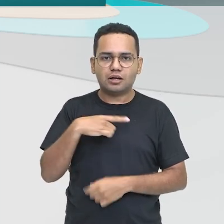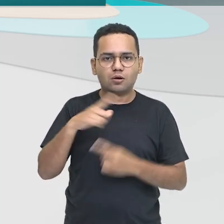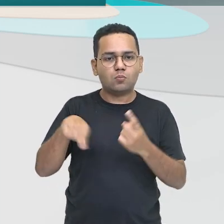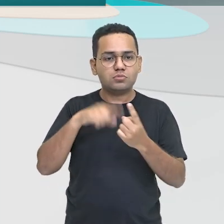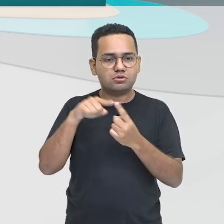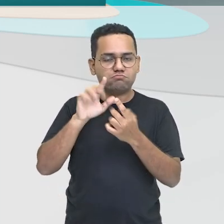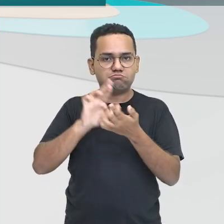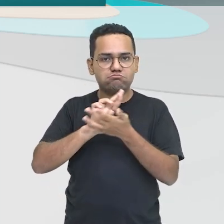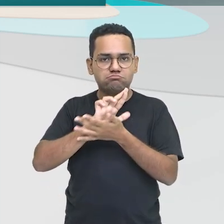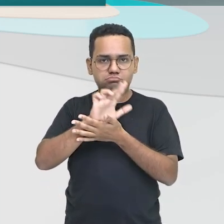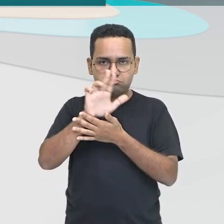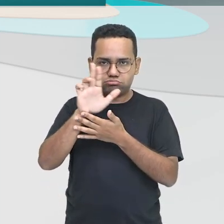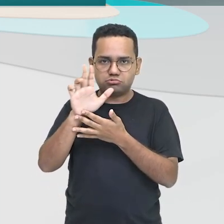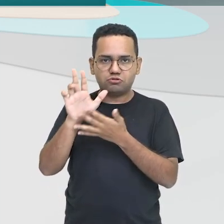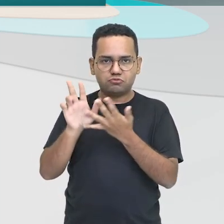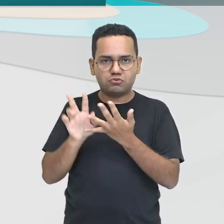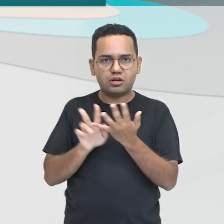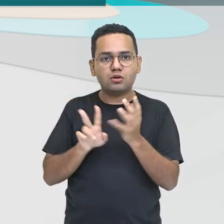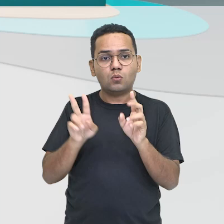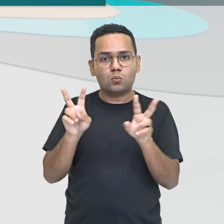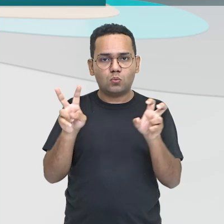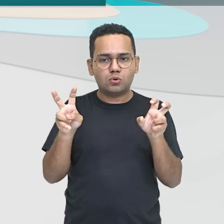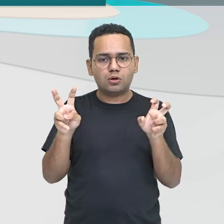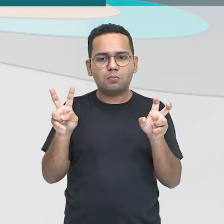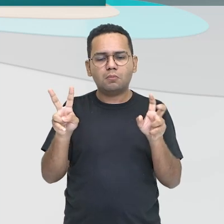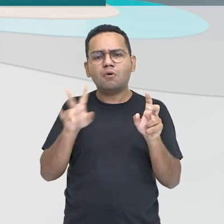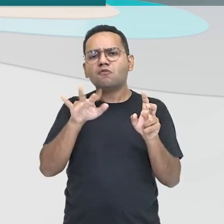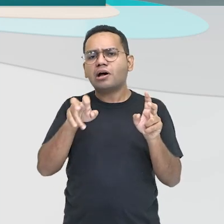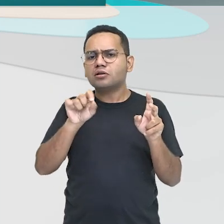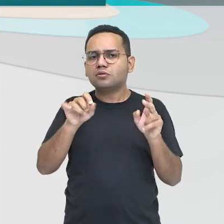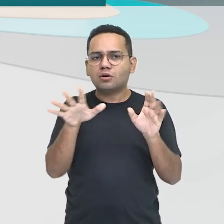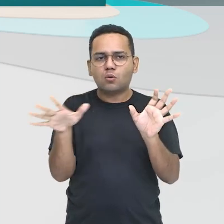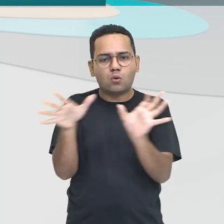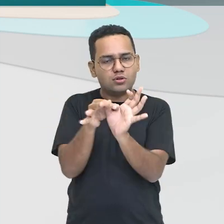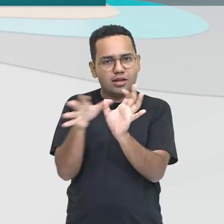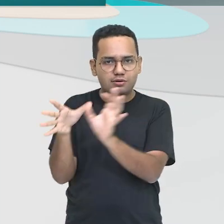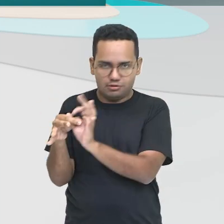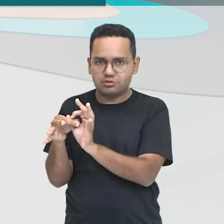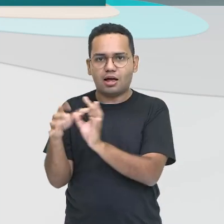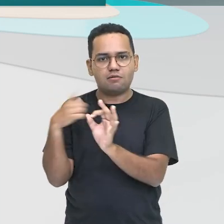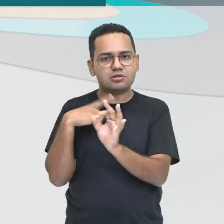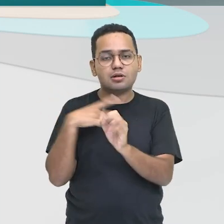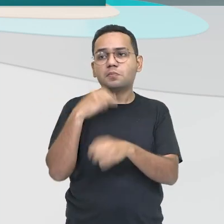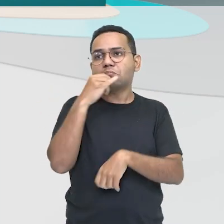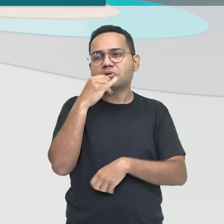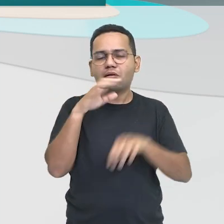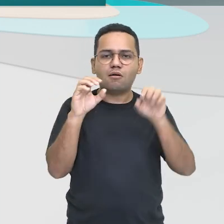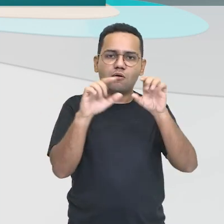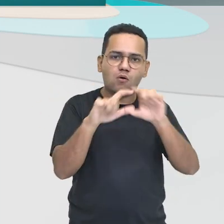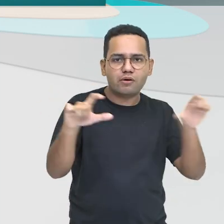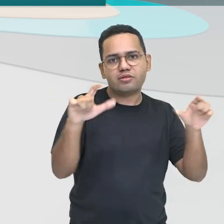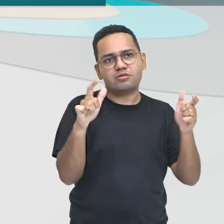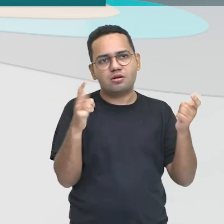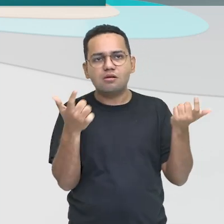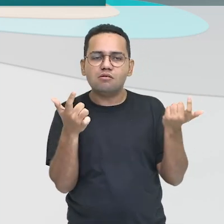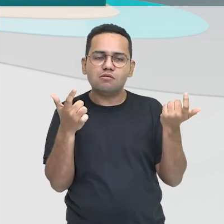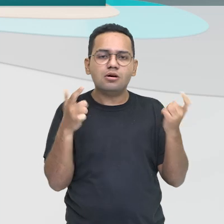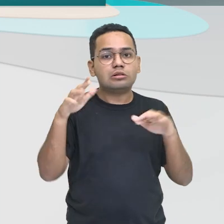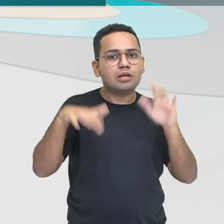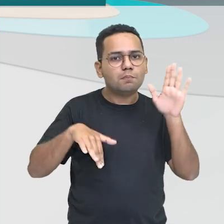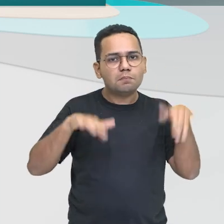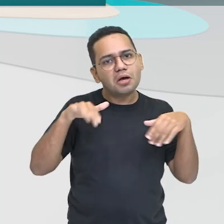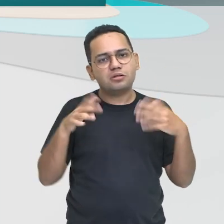são variadas, né, ele também serve para conectar, né, para conectar orações. Eu também posso utilizar em